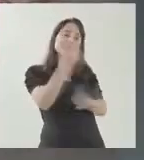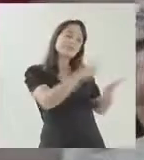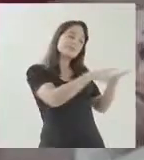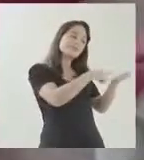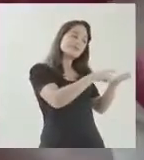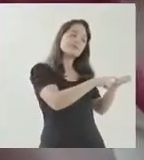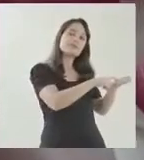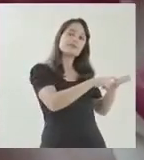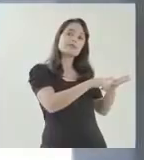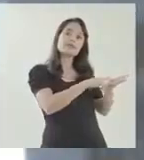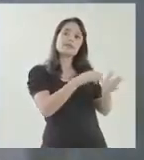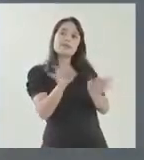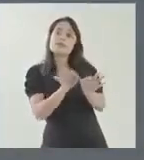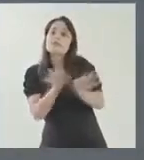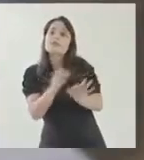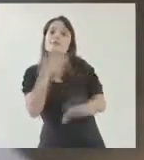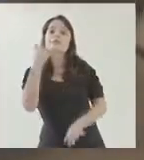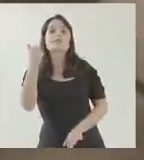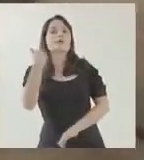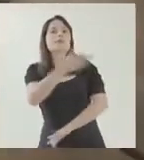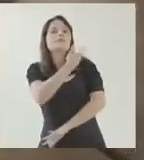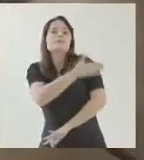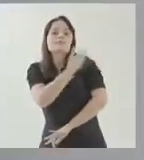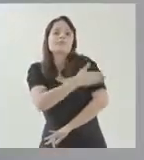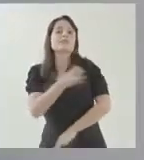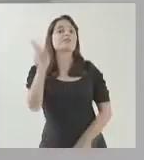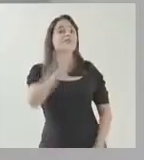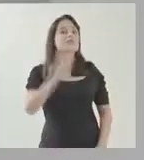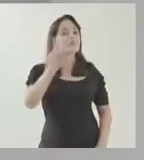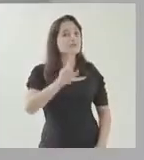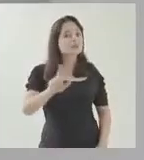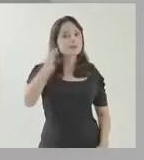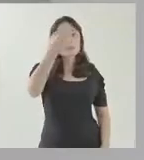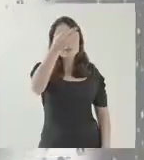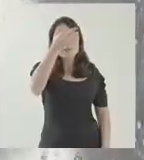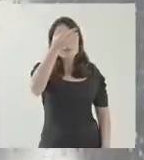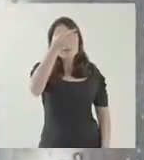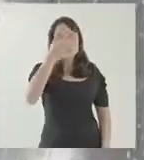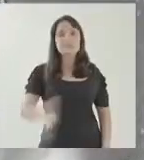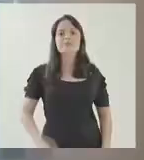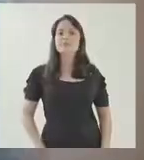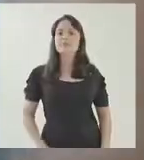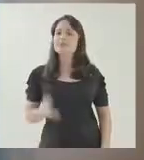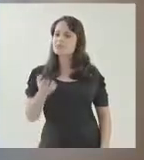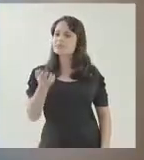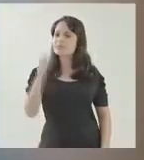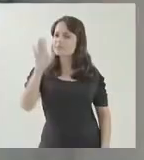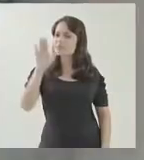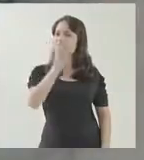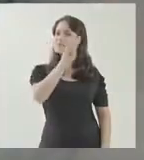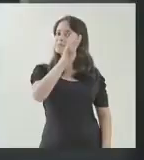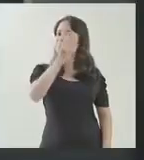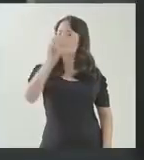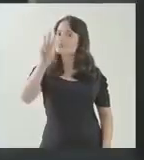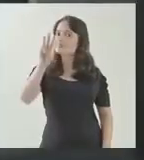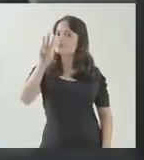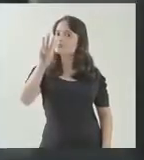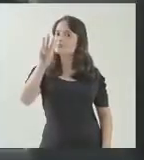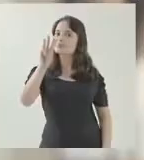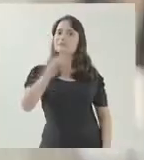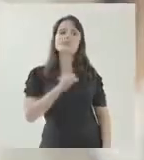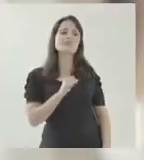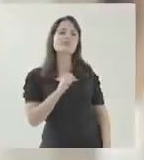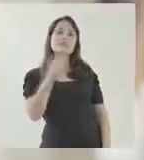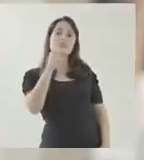tarifárias, você vai poder controlar melhor os seus gastos e praticar ainda mais o consumo consciente. Quer saber